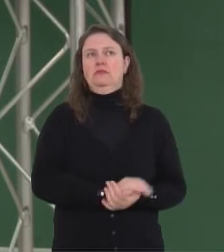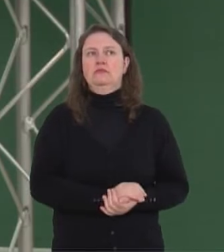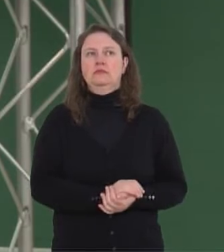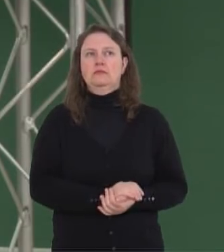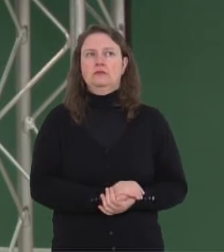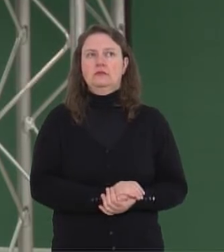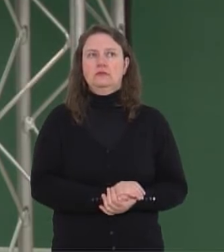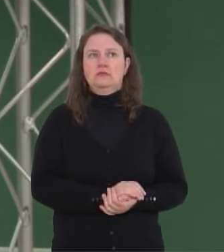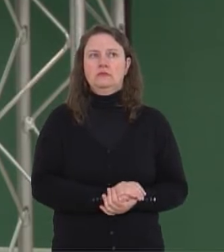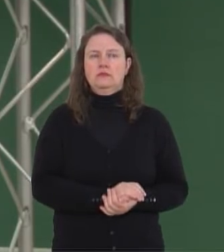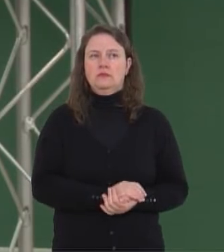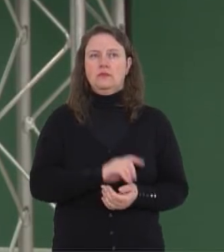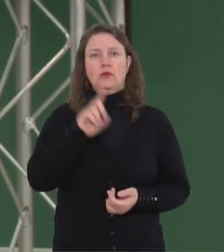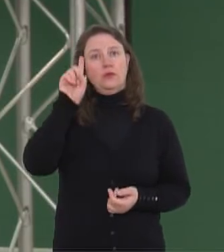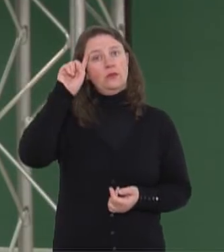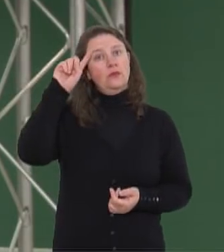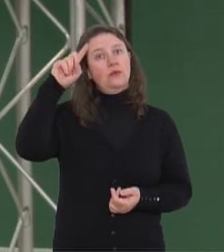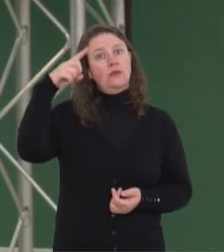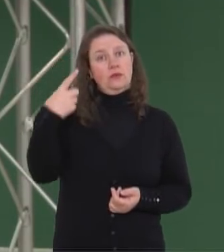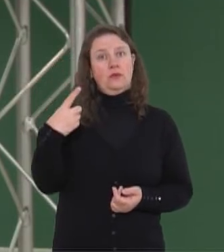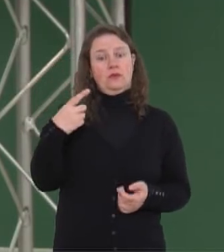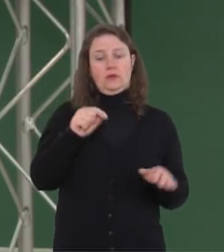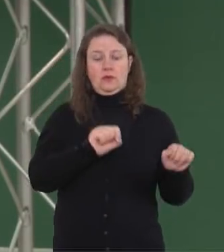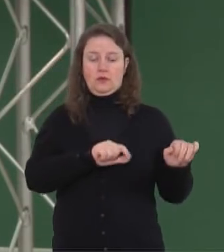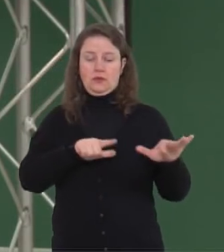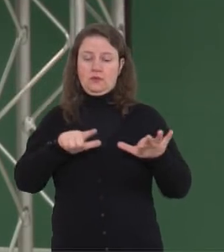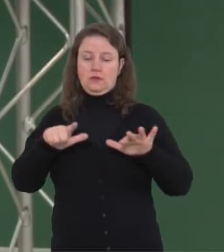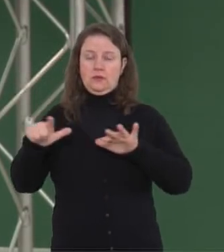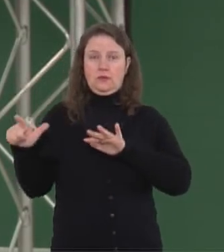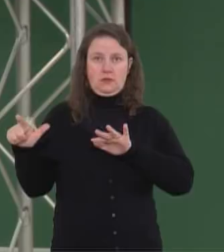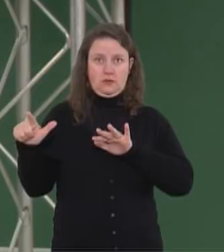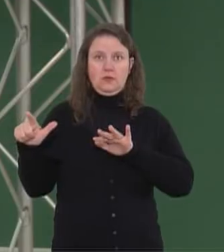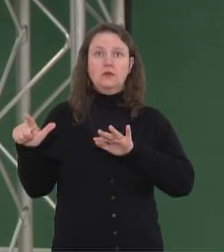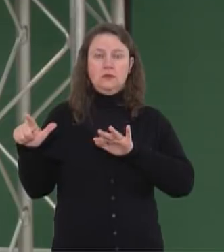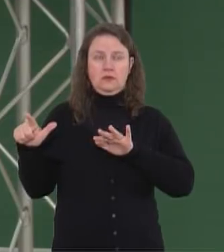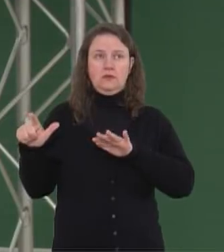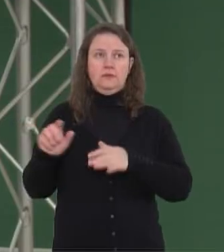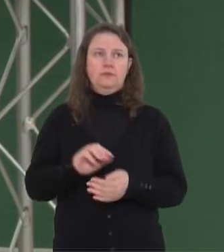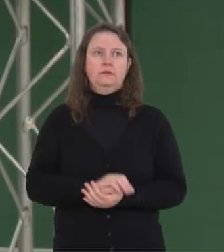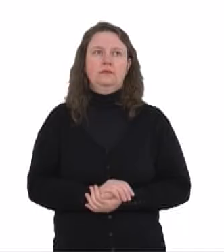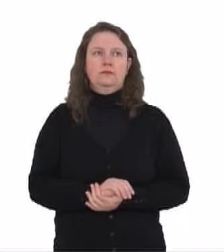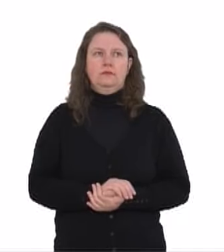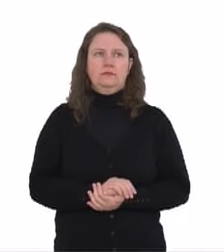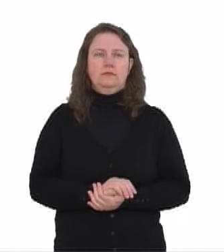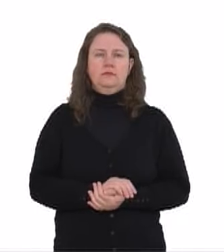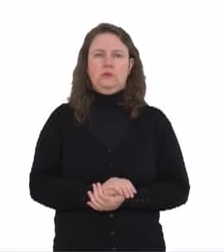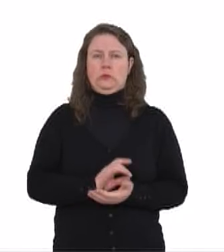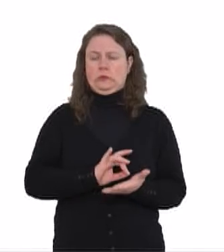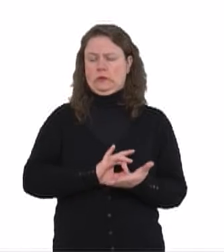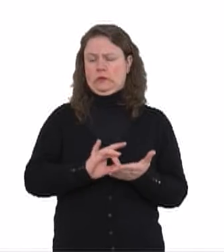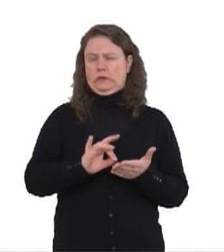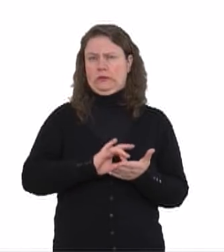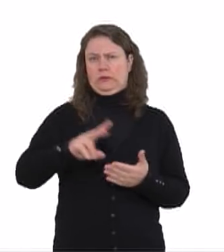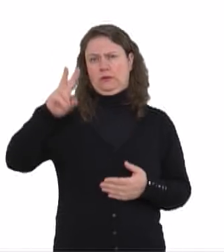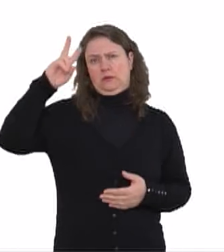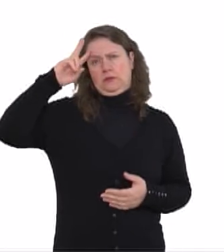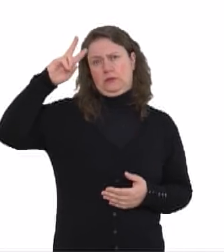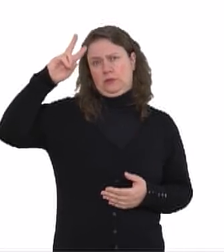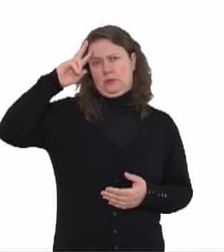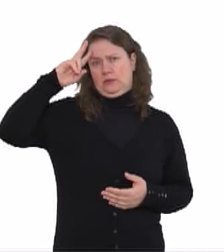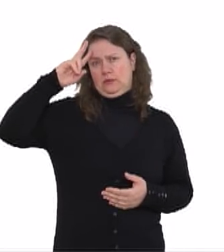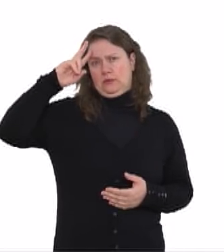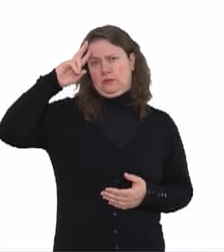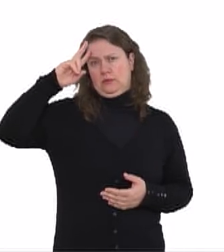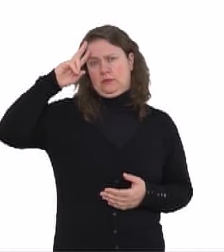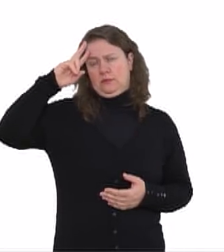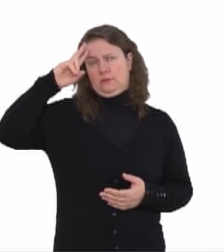Mondays, olha lá o dia da semana, o segundo diazinho da semana. Ele detesta as segundas-feiras.